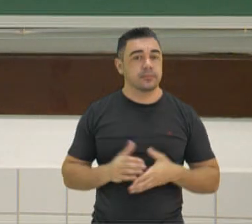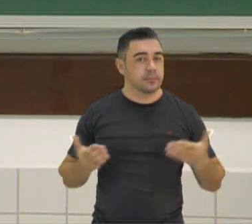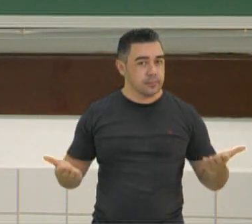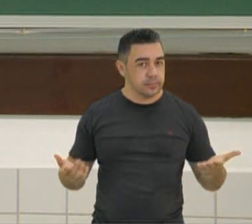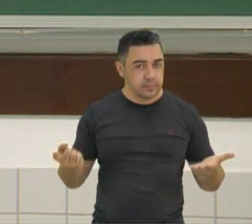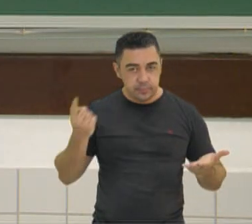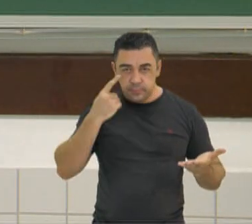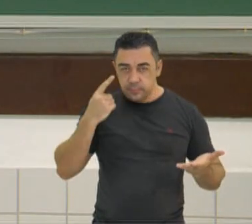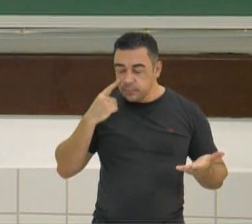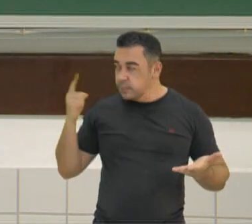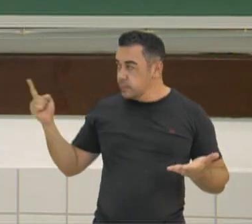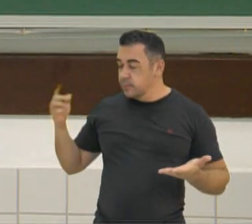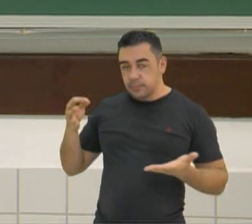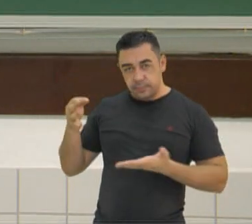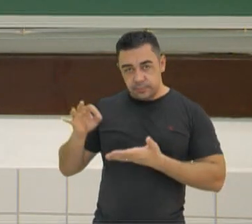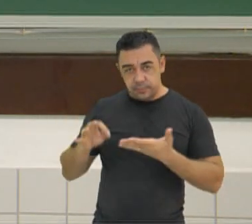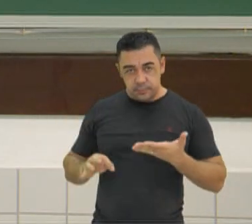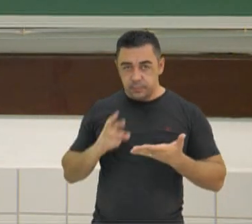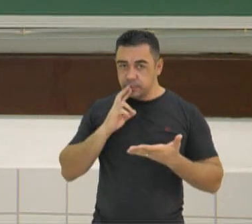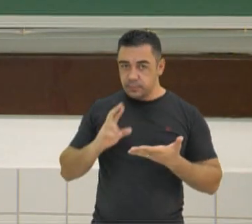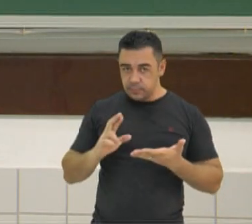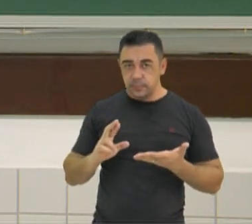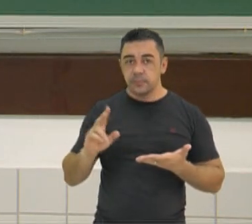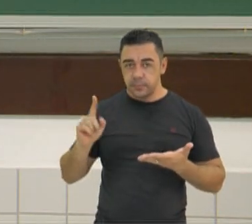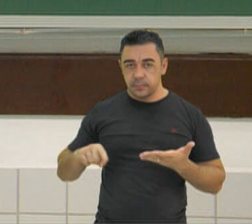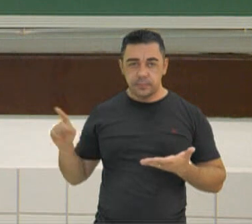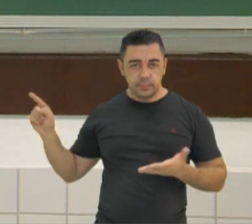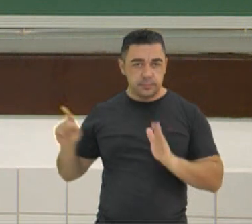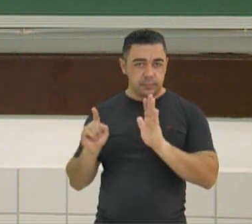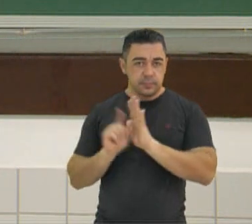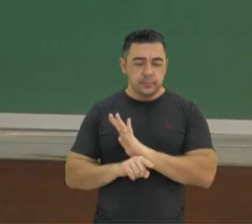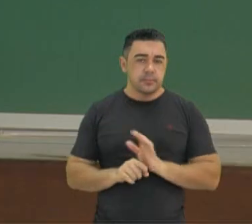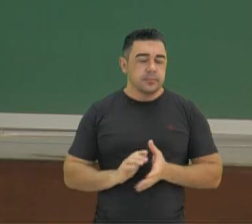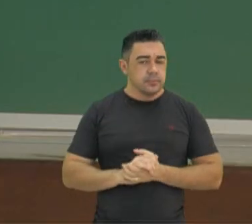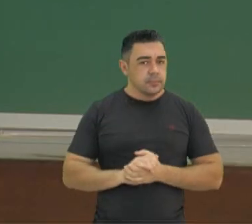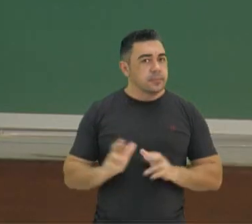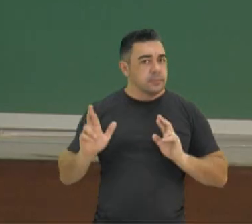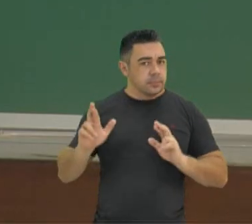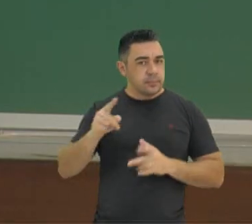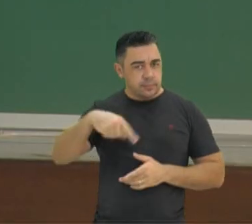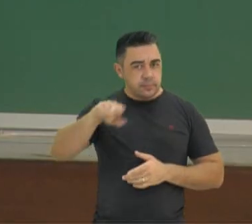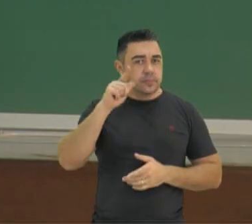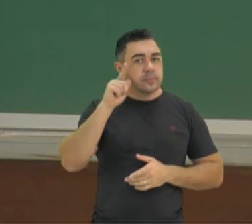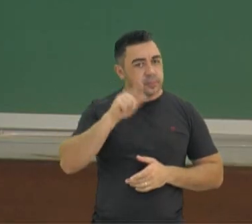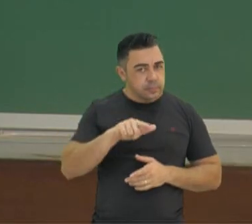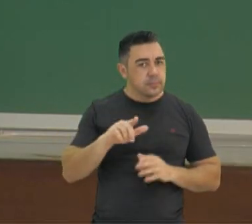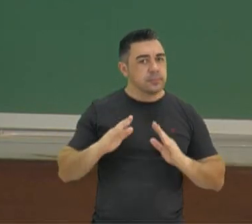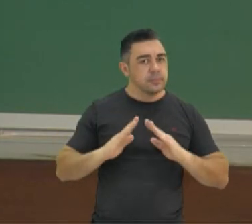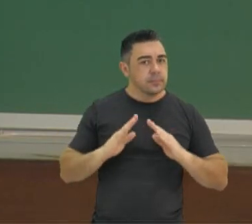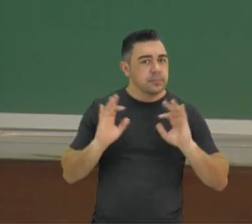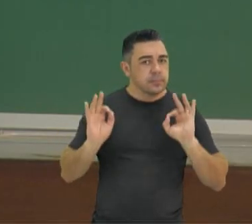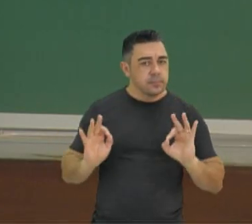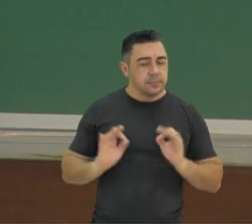Então vamos lá, turma, resolver aqui a nossa questão, né? Espero que todos tenham resolvido já em casa essa